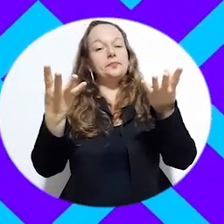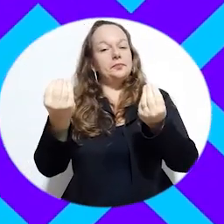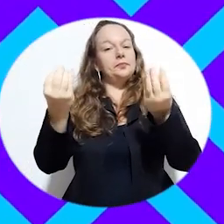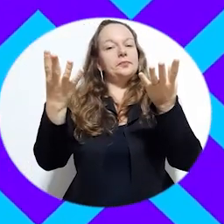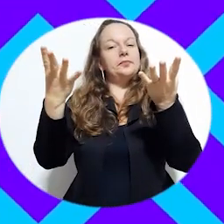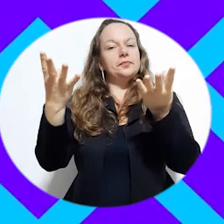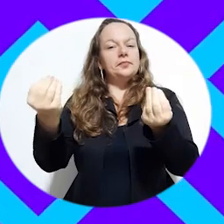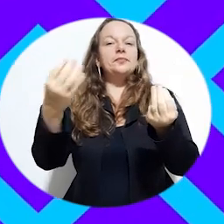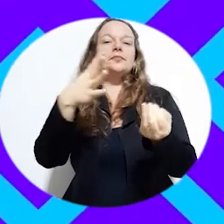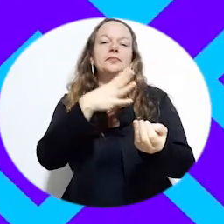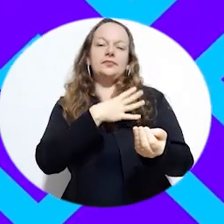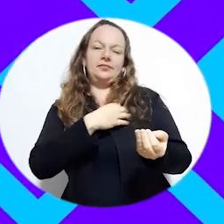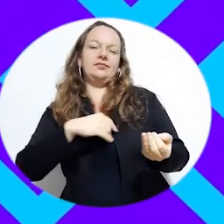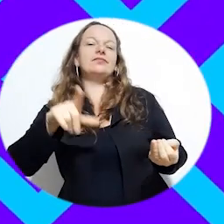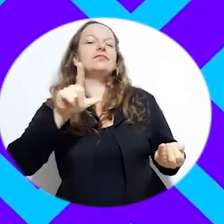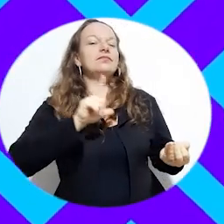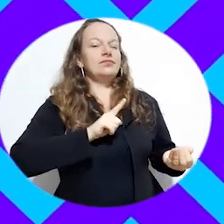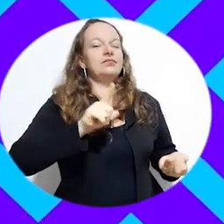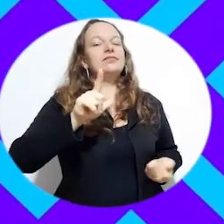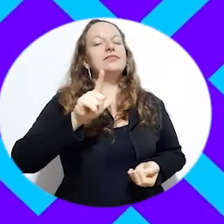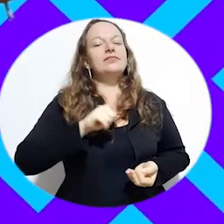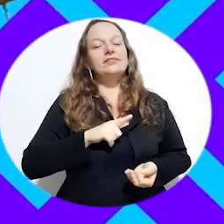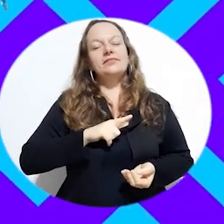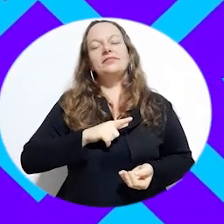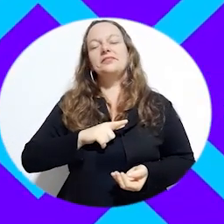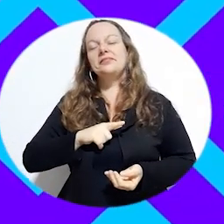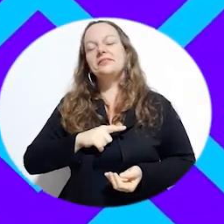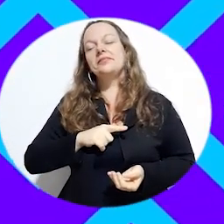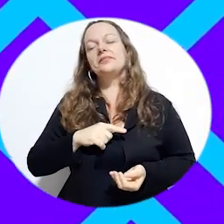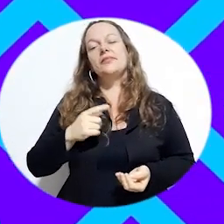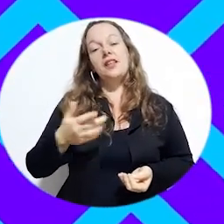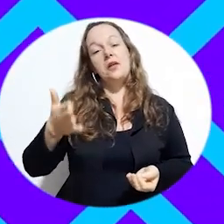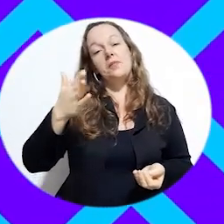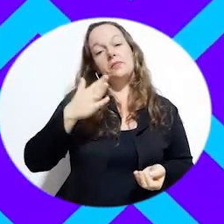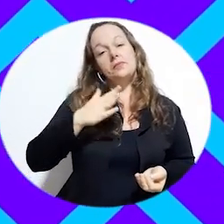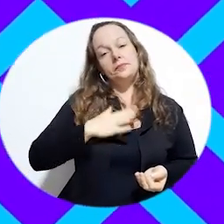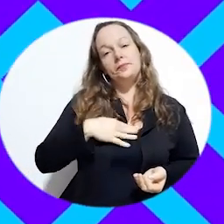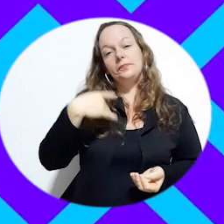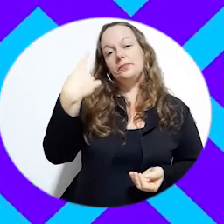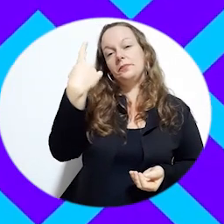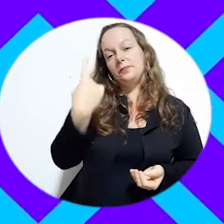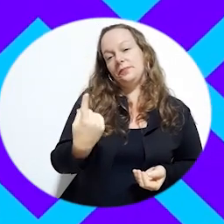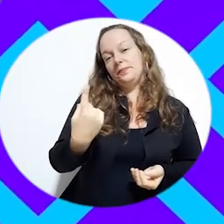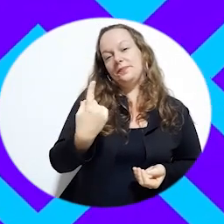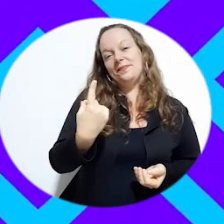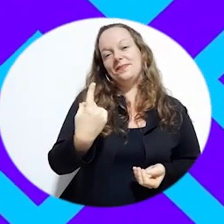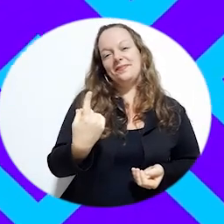muitos filhos ele tem. Eu sou